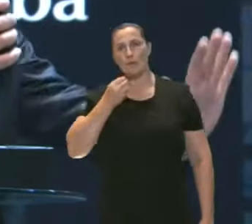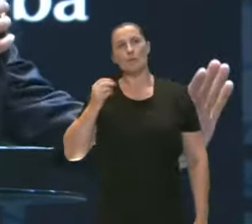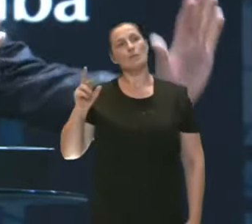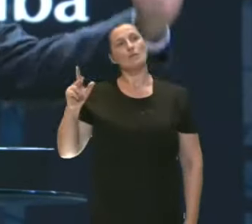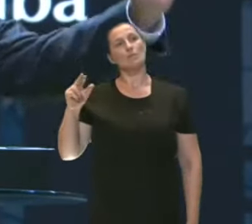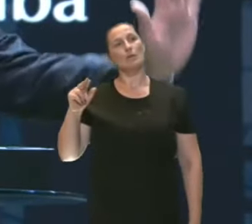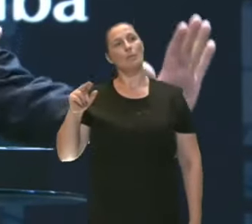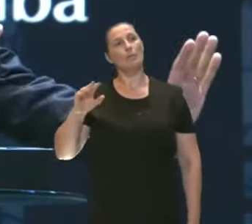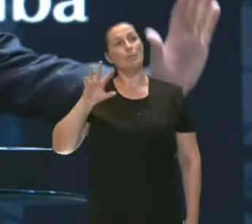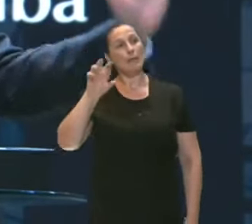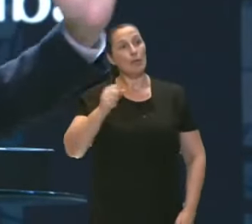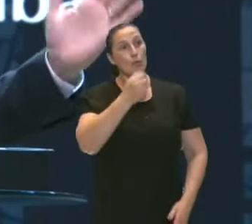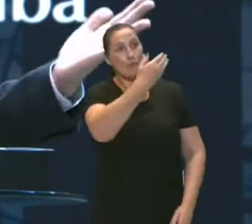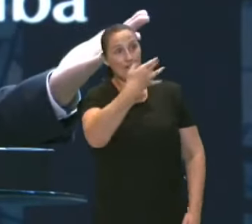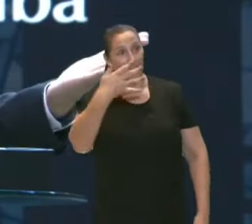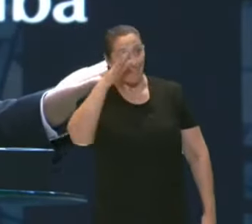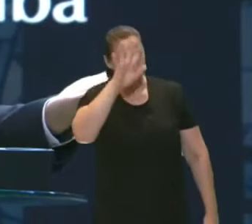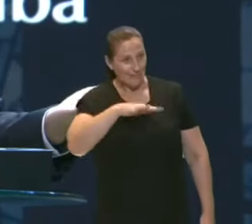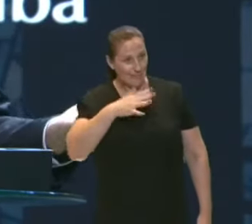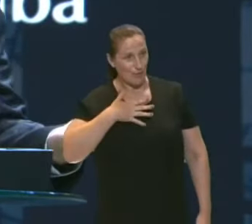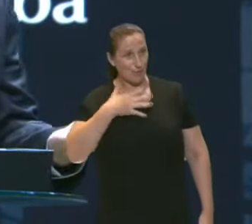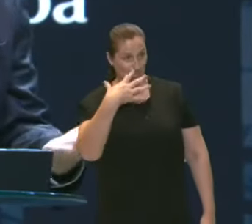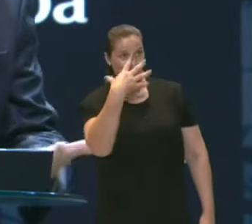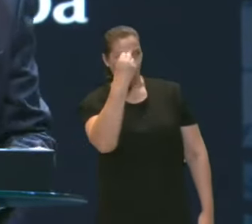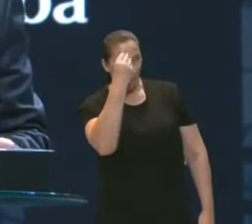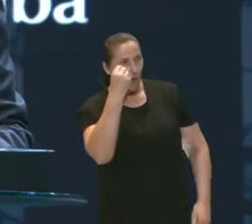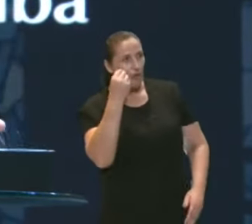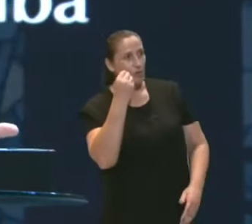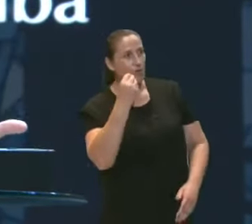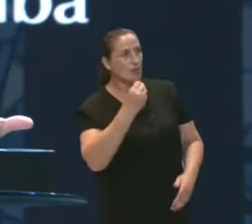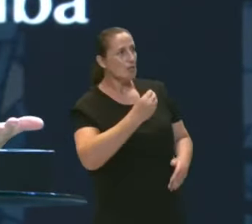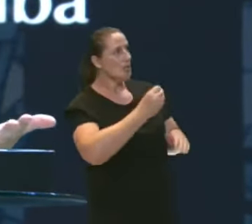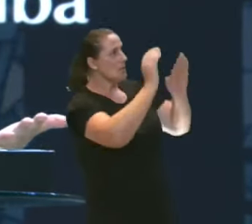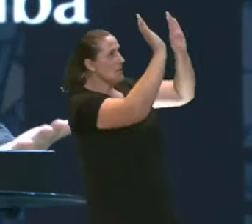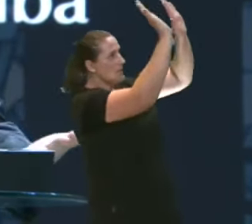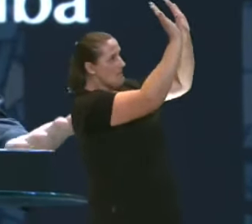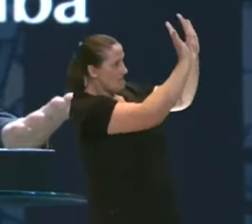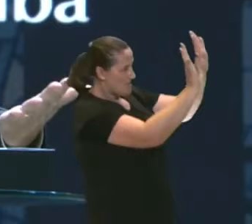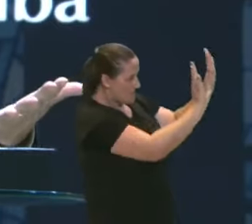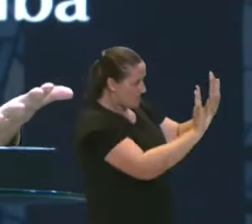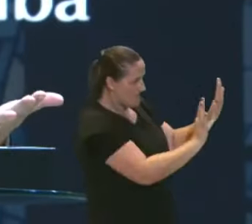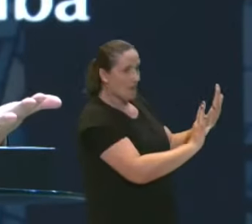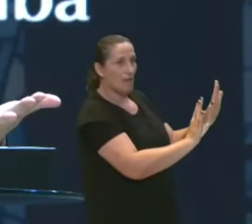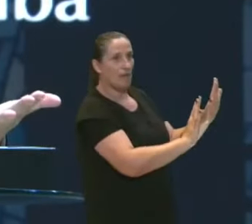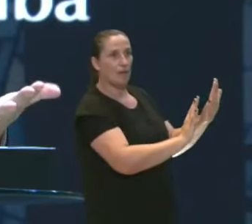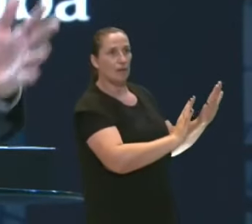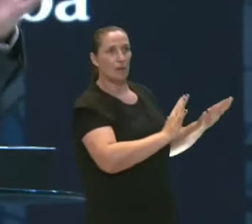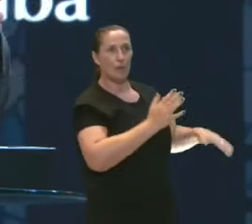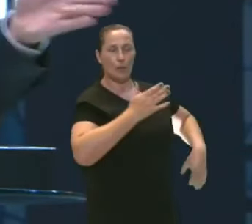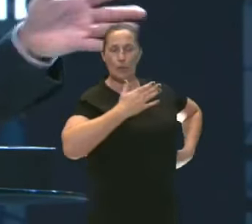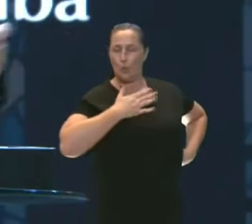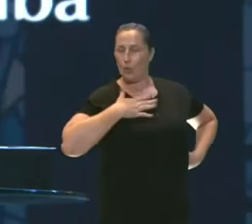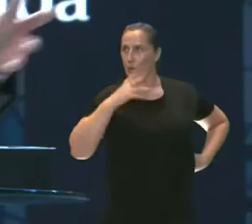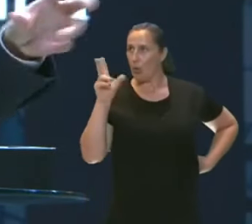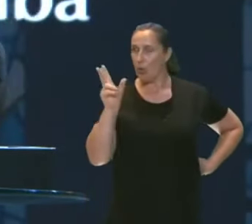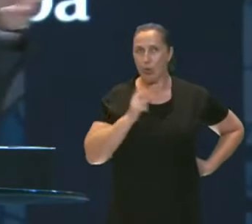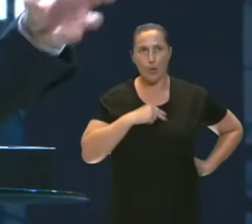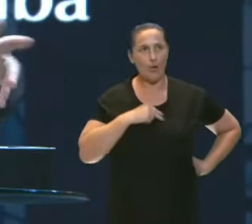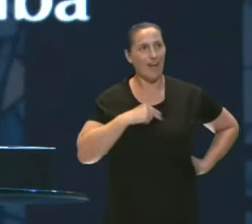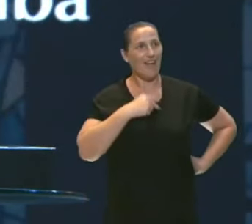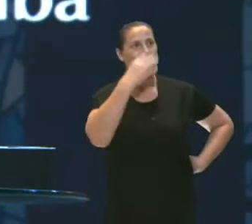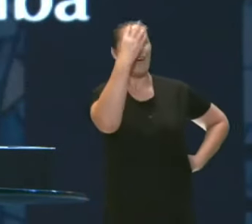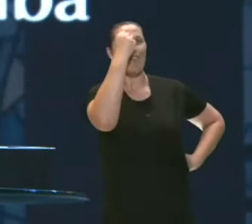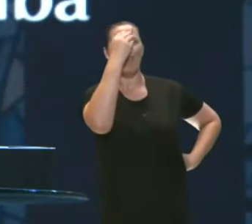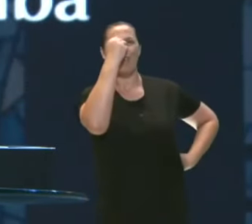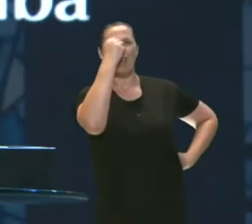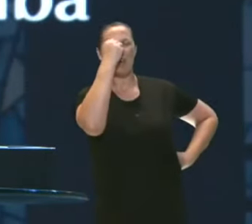passou assim na parede. E aí, quando eu vi, minha foto estava lá, toda rasgada, né? Estava